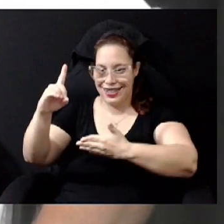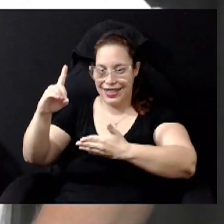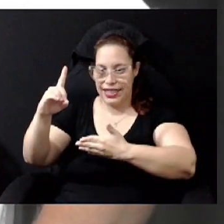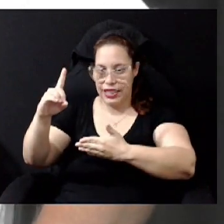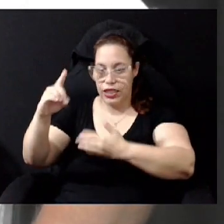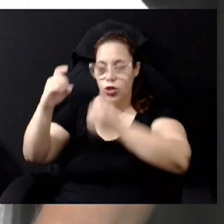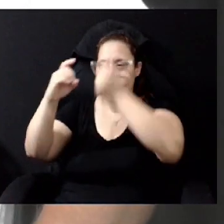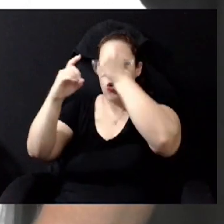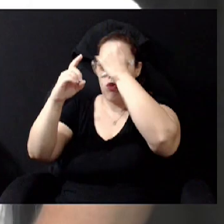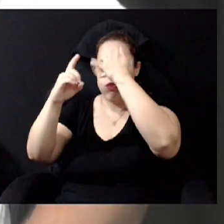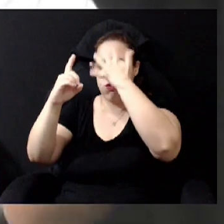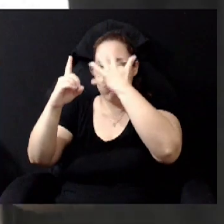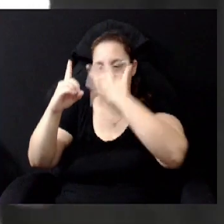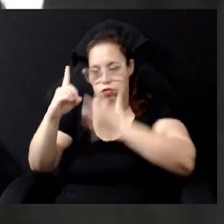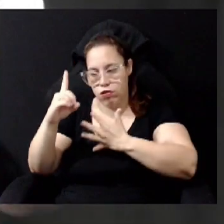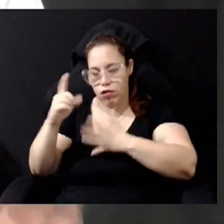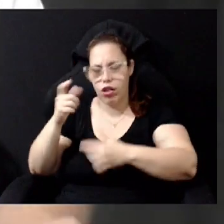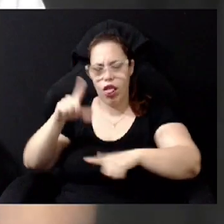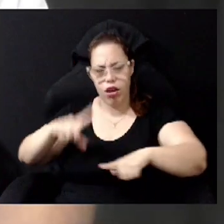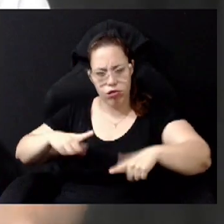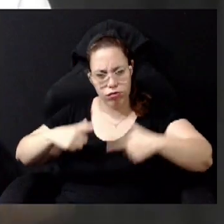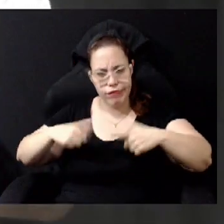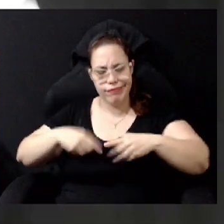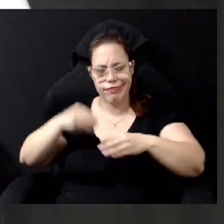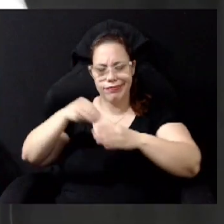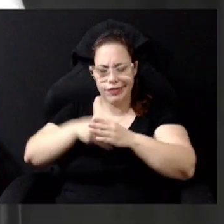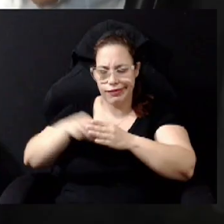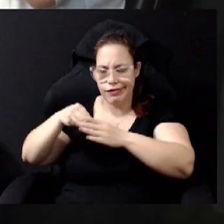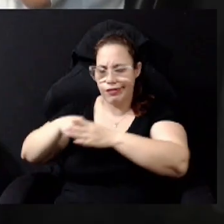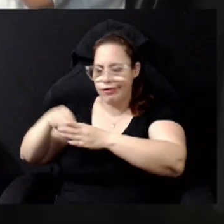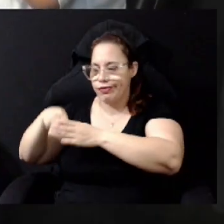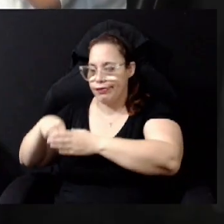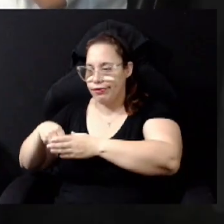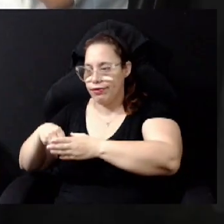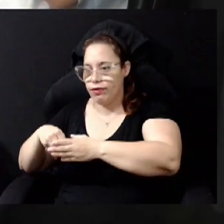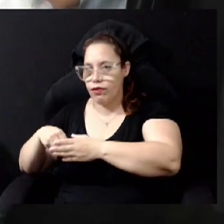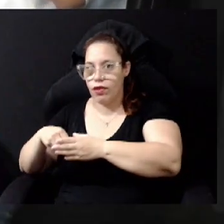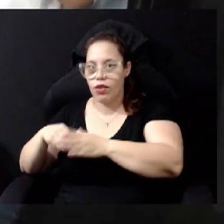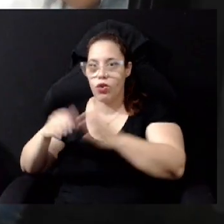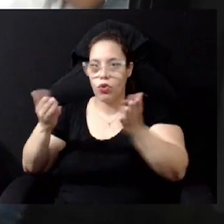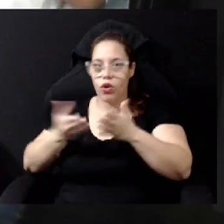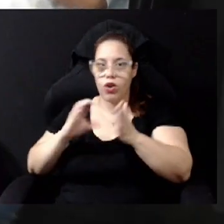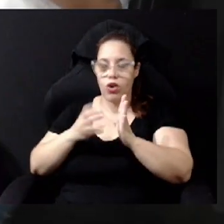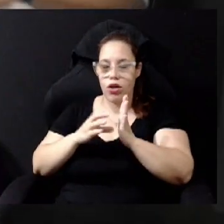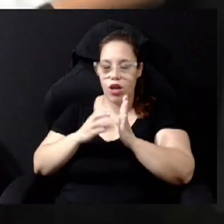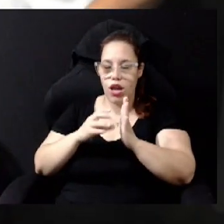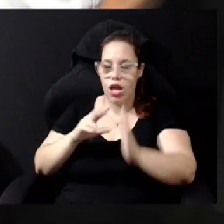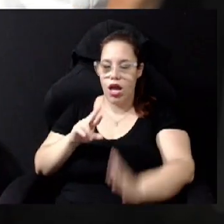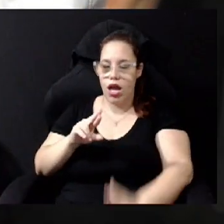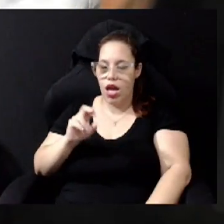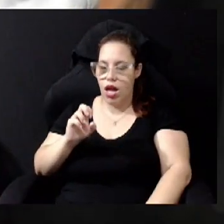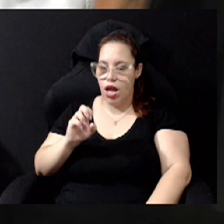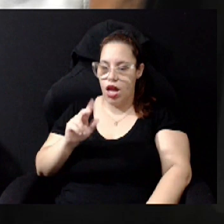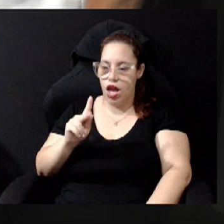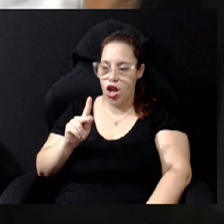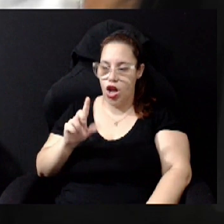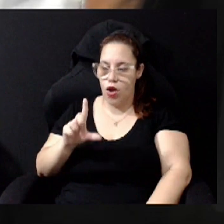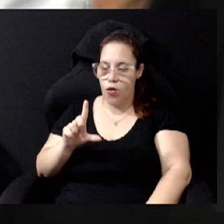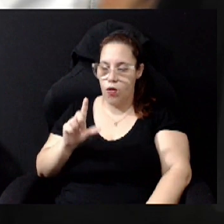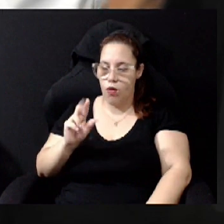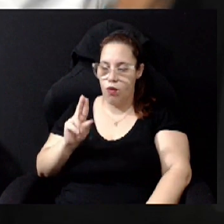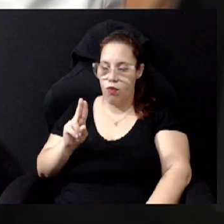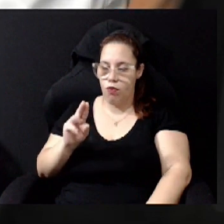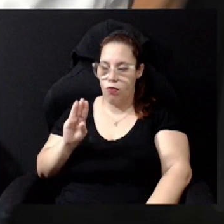nós lutamos, a gente planta a semente na terra. Hoje você é do né? Republicanos, Hoje né? eu sou do Republicano. Você estava no PSC? Eu fui do PSC